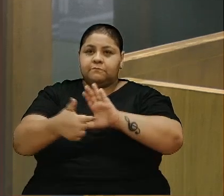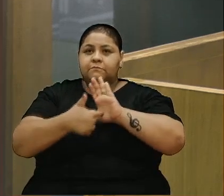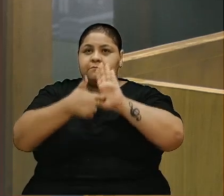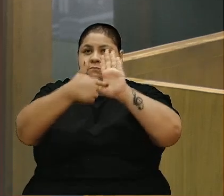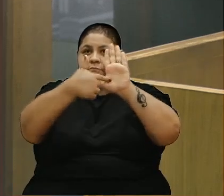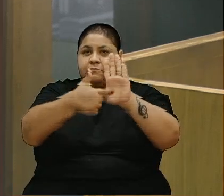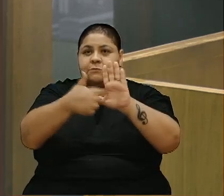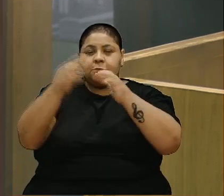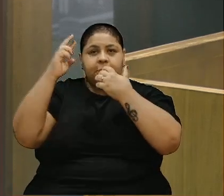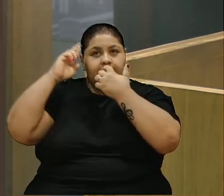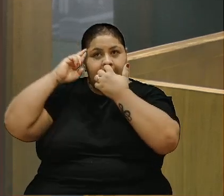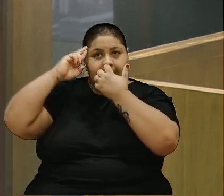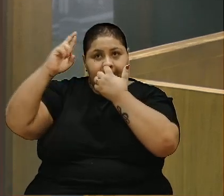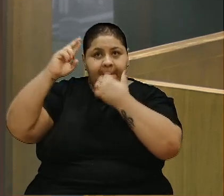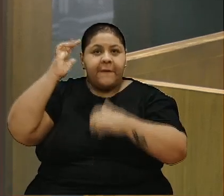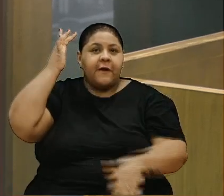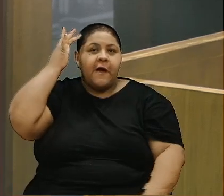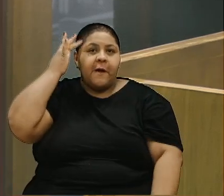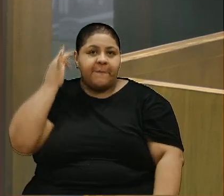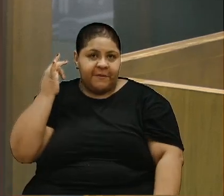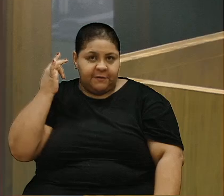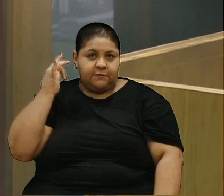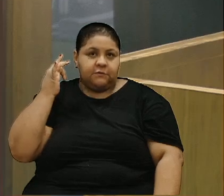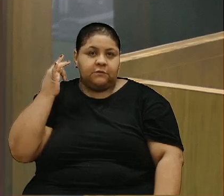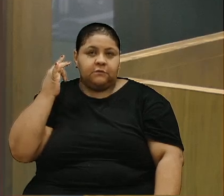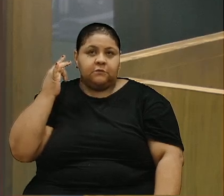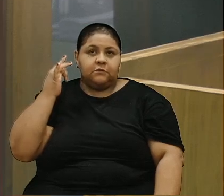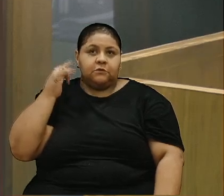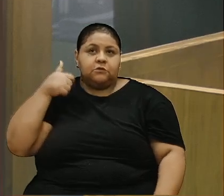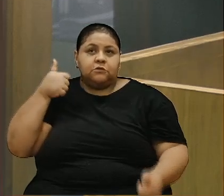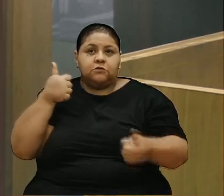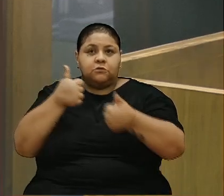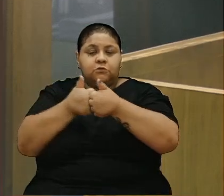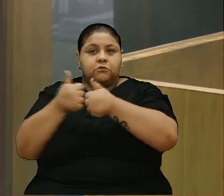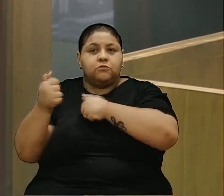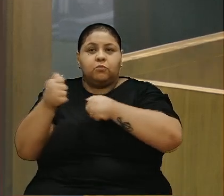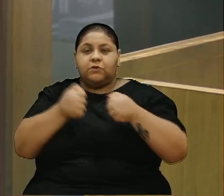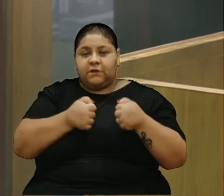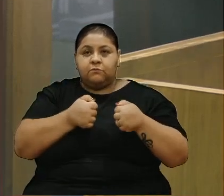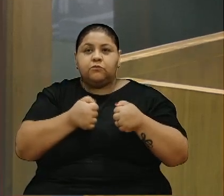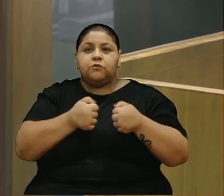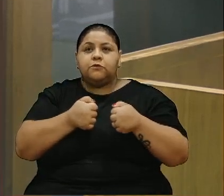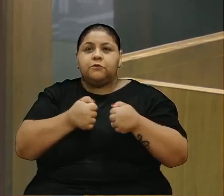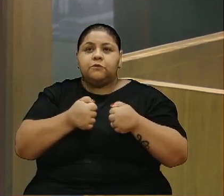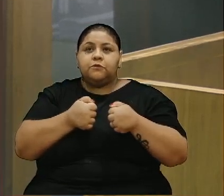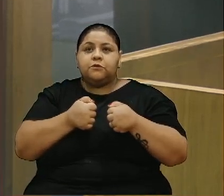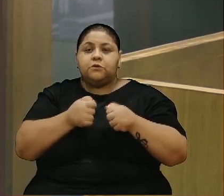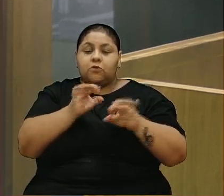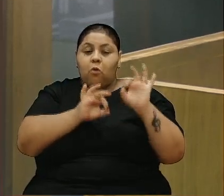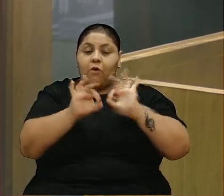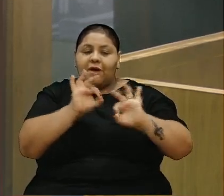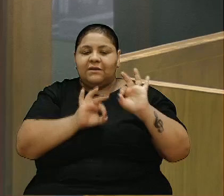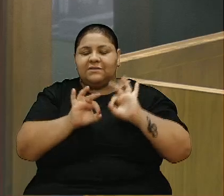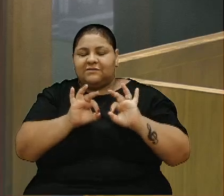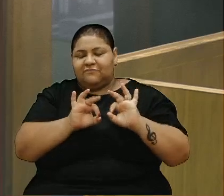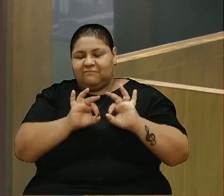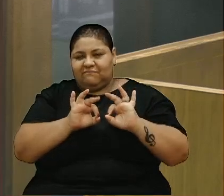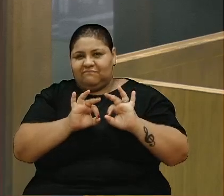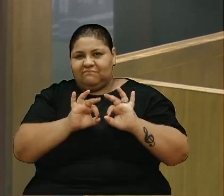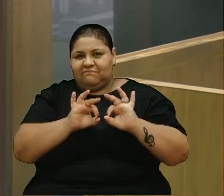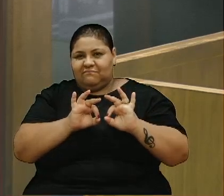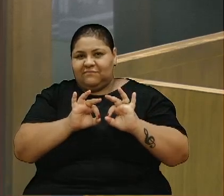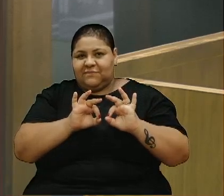os diretores amanhã, para que juntos podemos estar reorganizando.